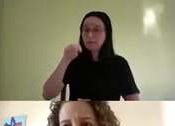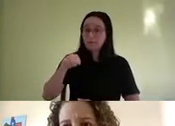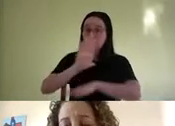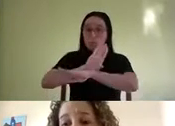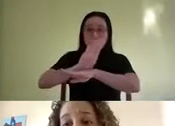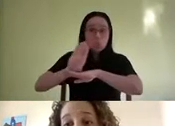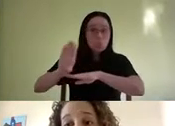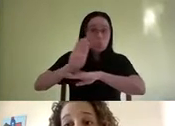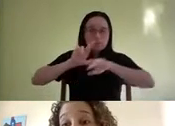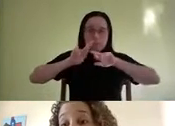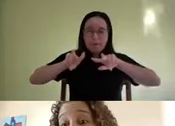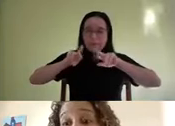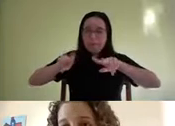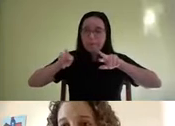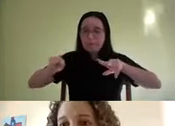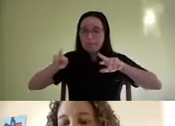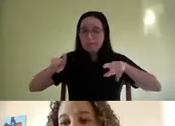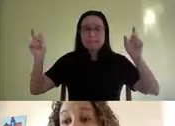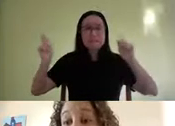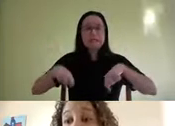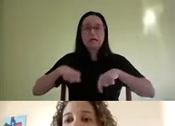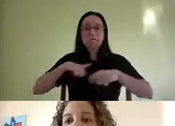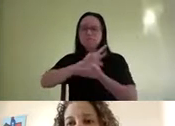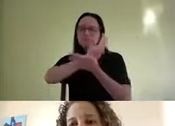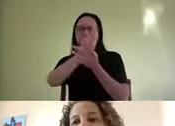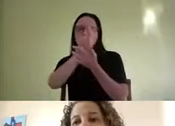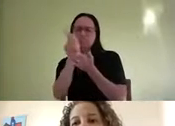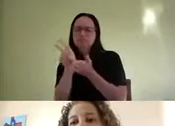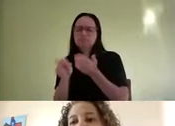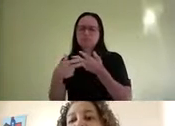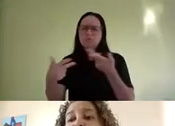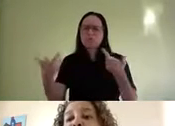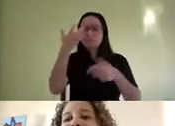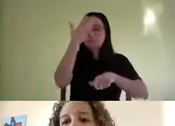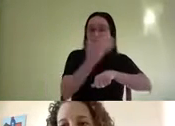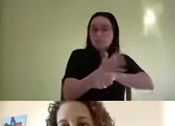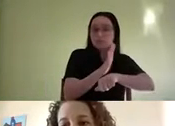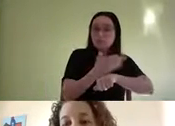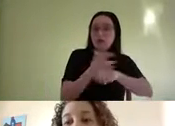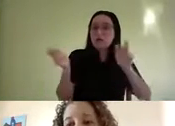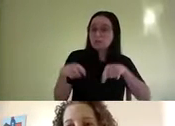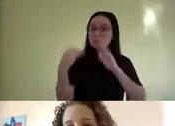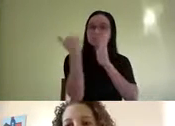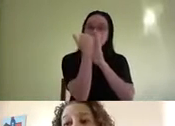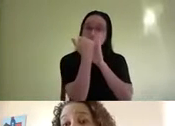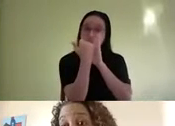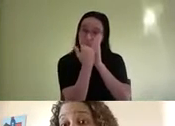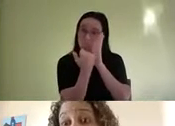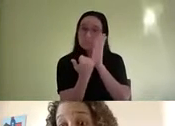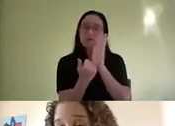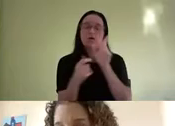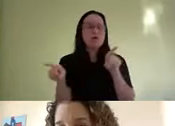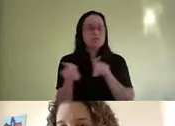internamente, a gente tem academias, os próprios estagiários participam de um programa também de